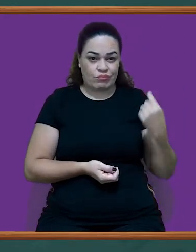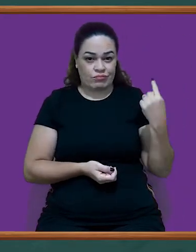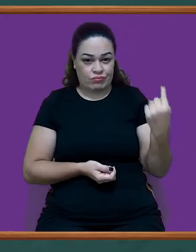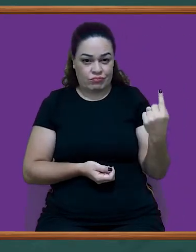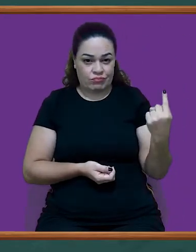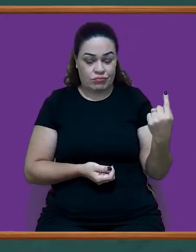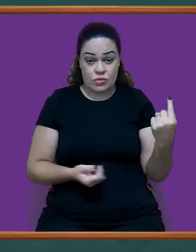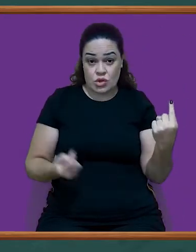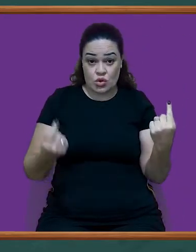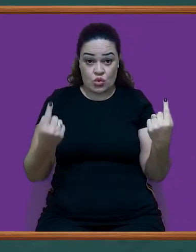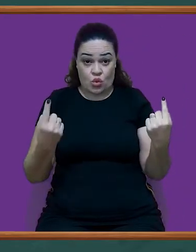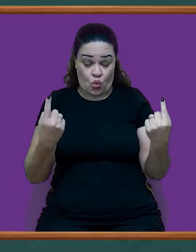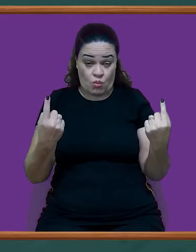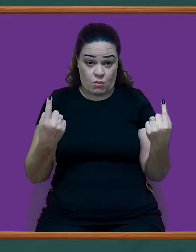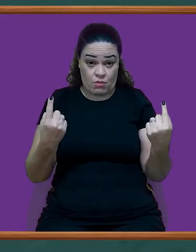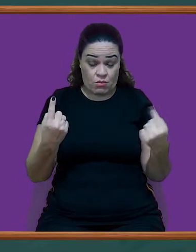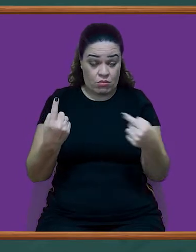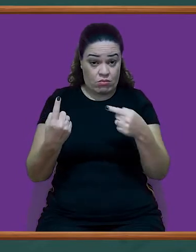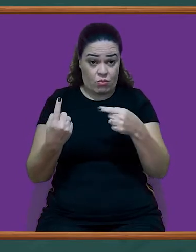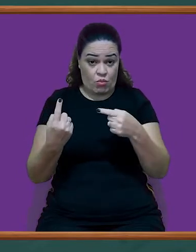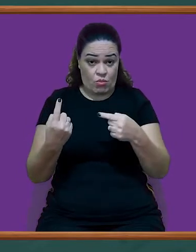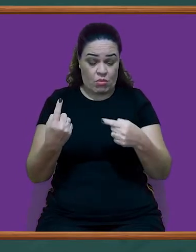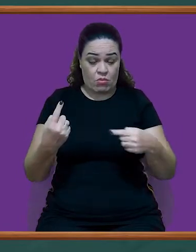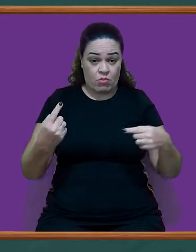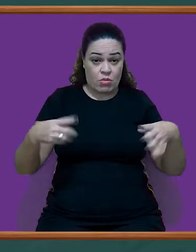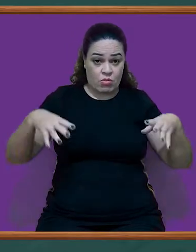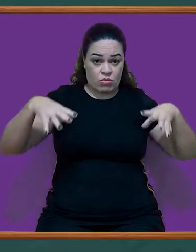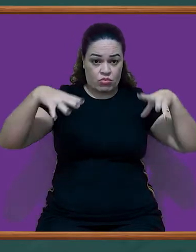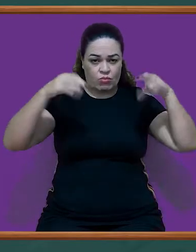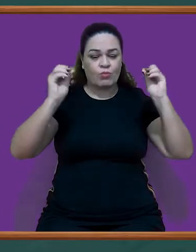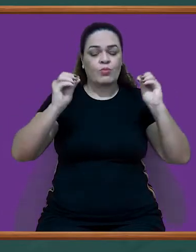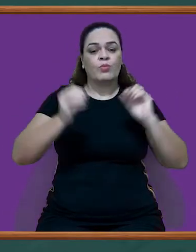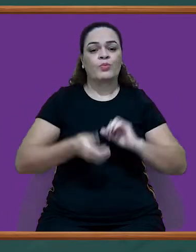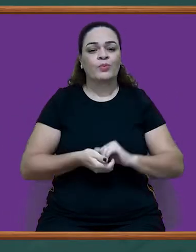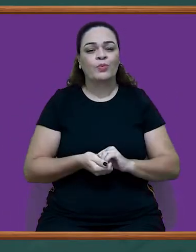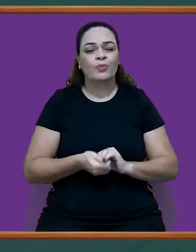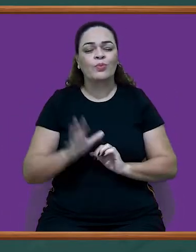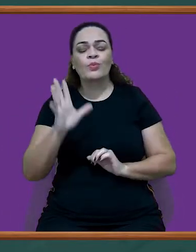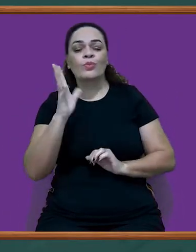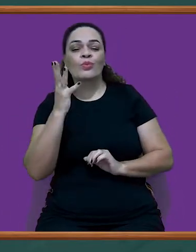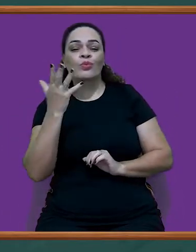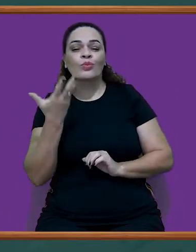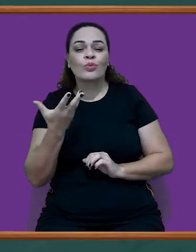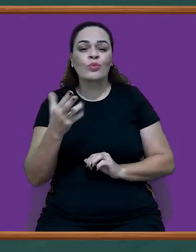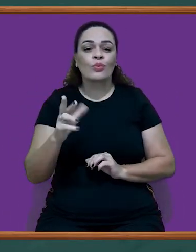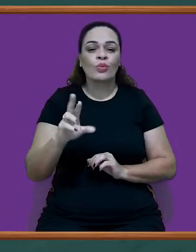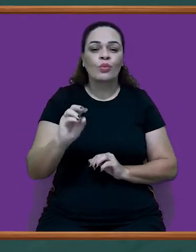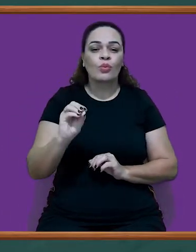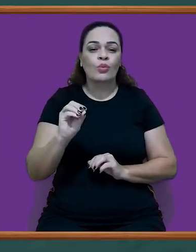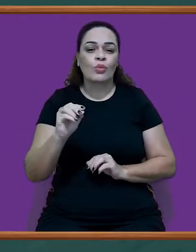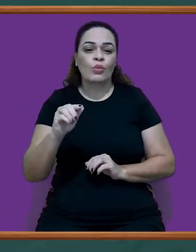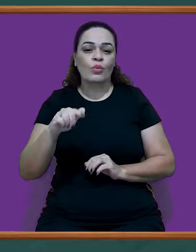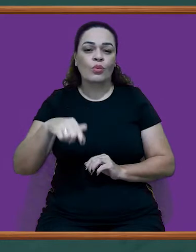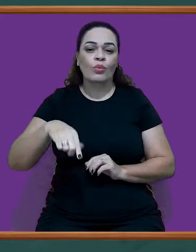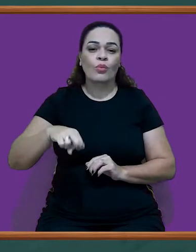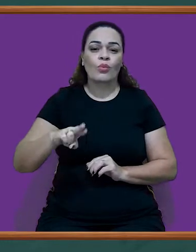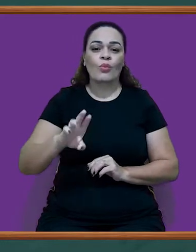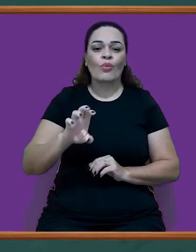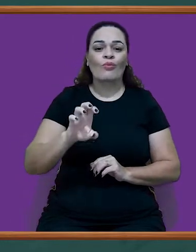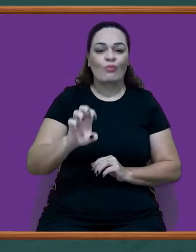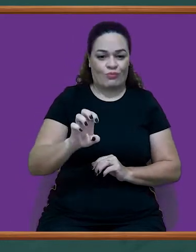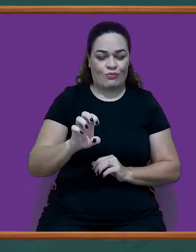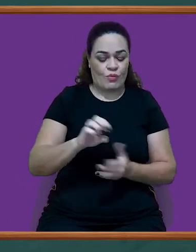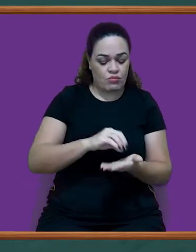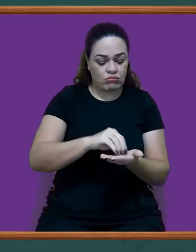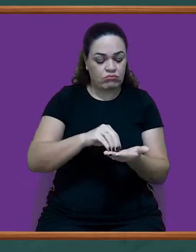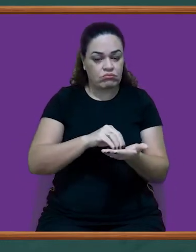então eu vou mostrar para vocês o que que eu gosto o rock acontece quando eu morro meu rei duas casa é um